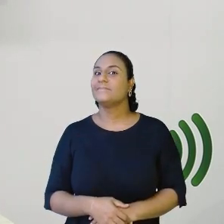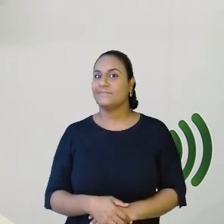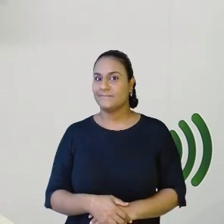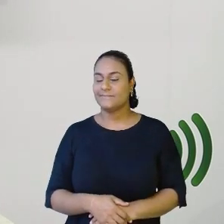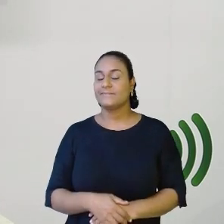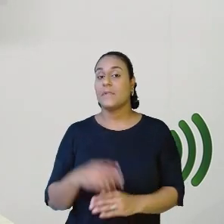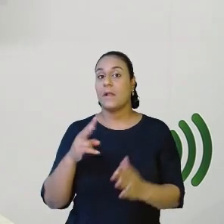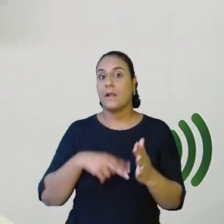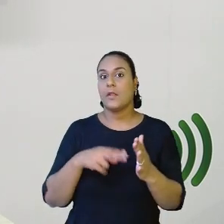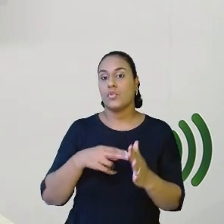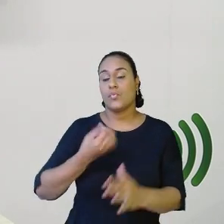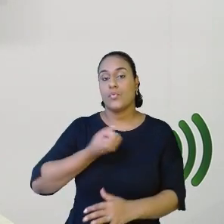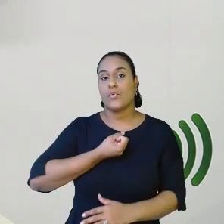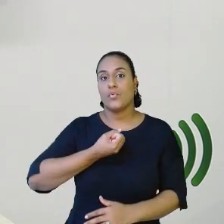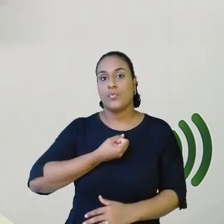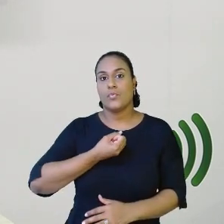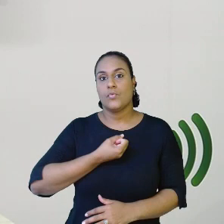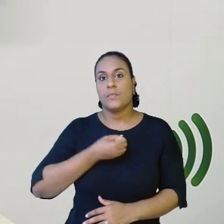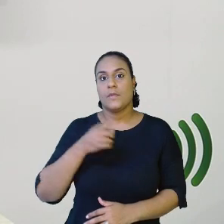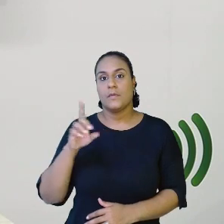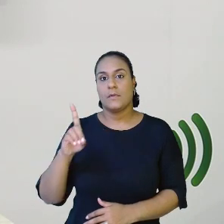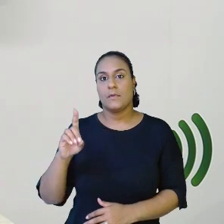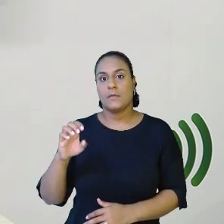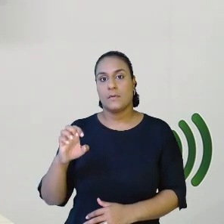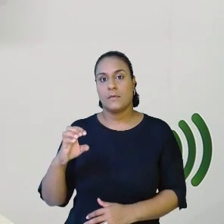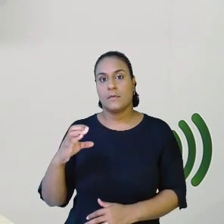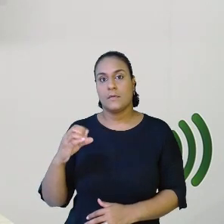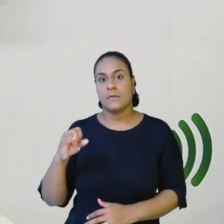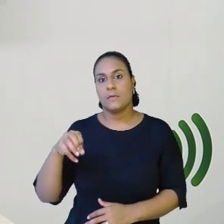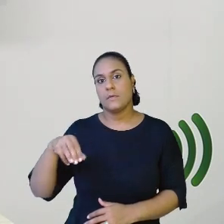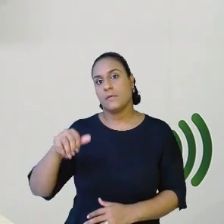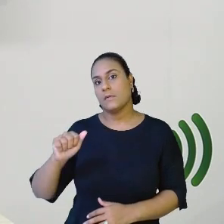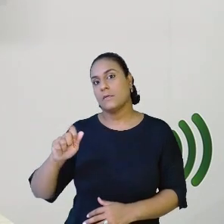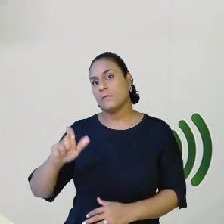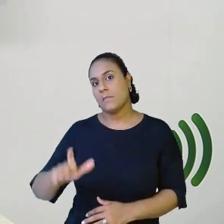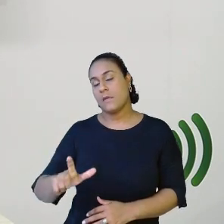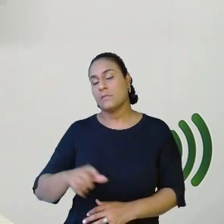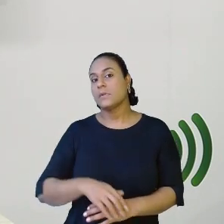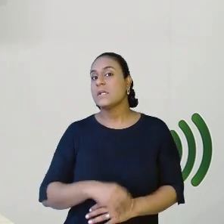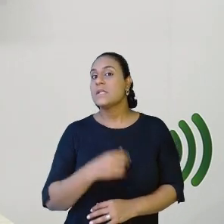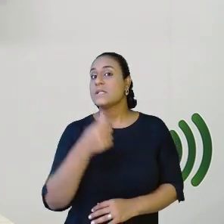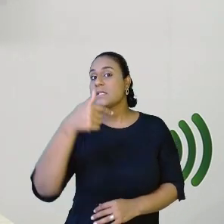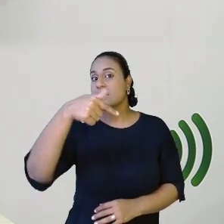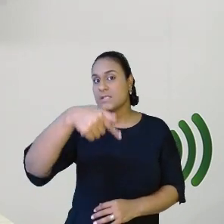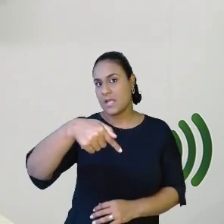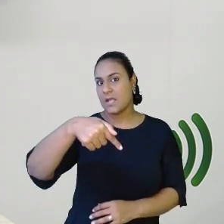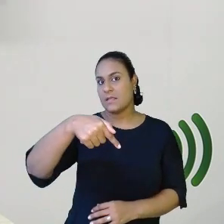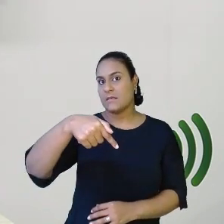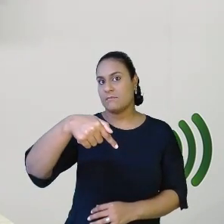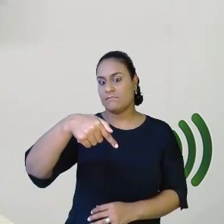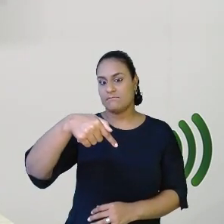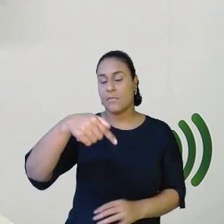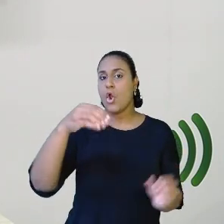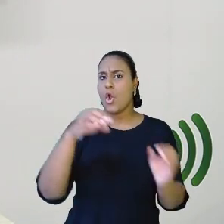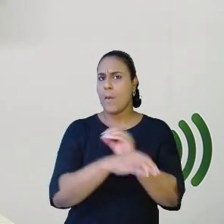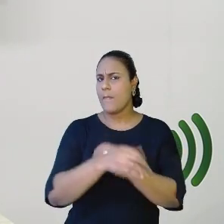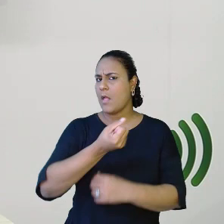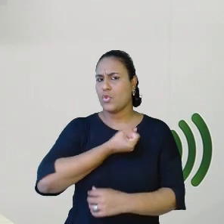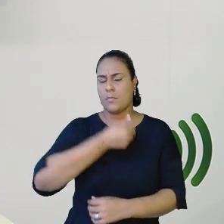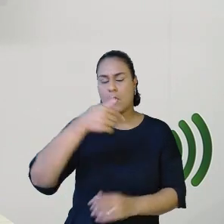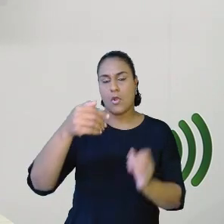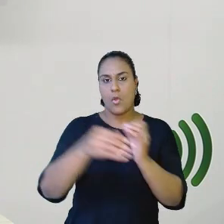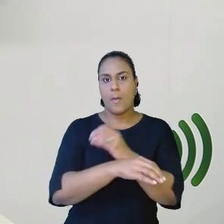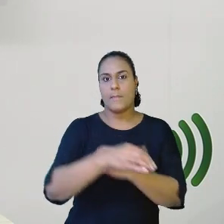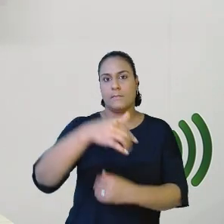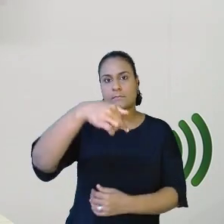número decimal, eu vou ler aí, 7 inteiros. Isso aí é a parte inteira. Depois da parte